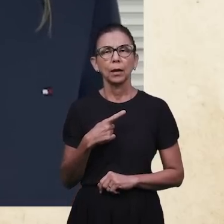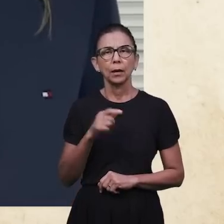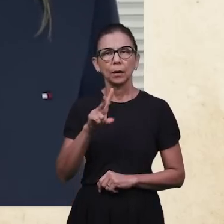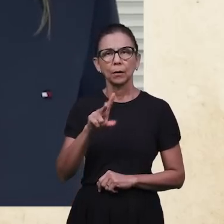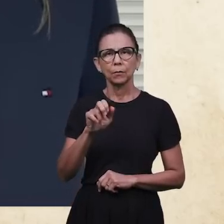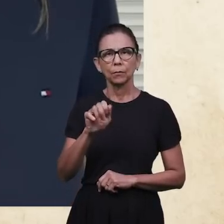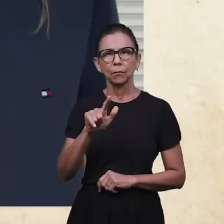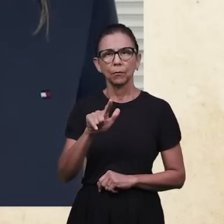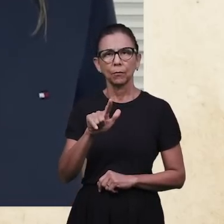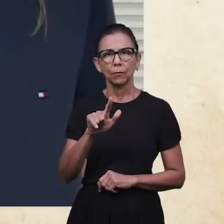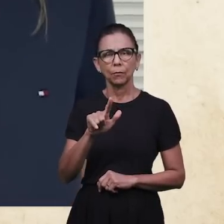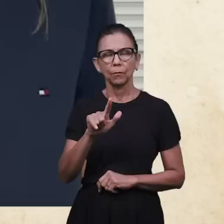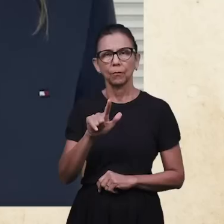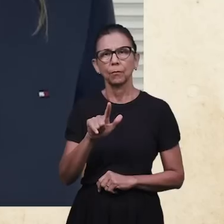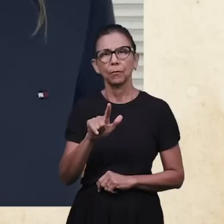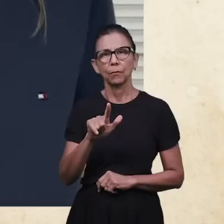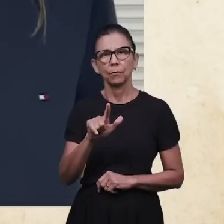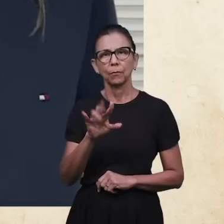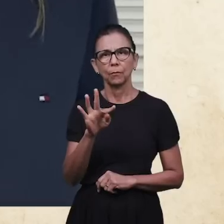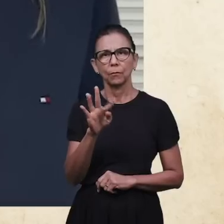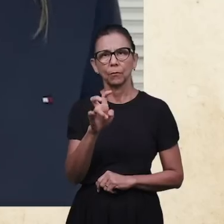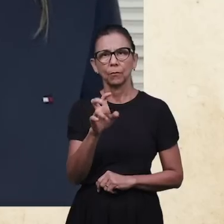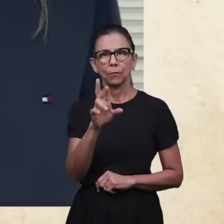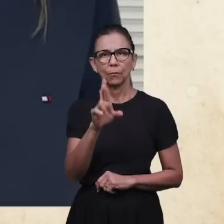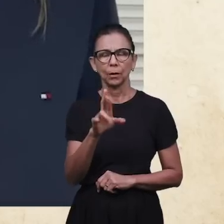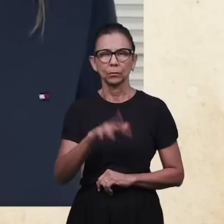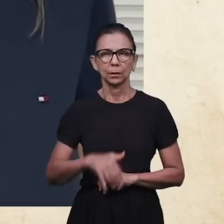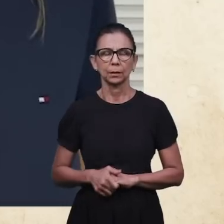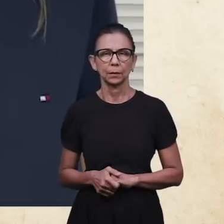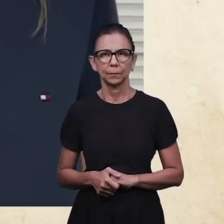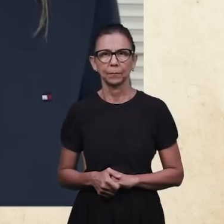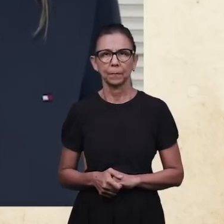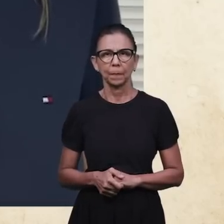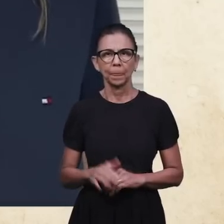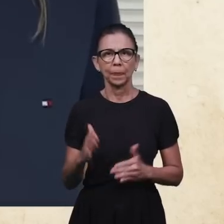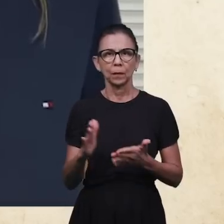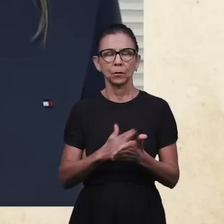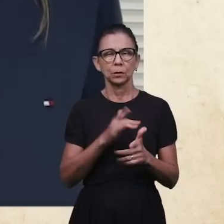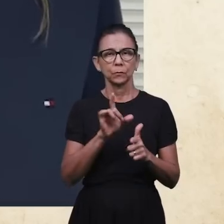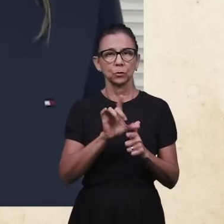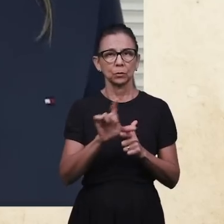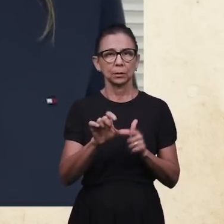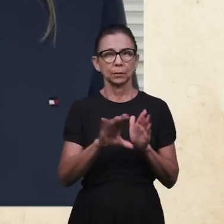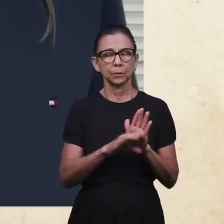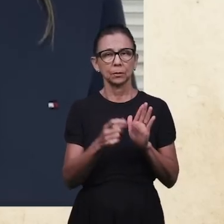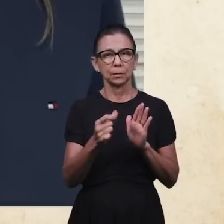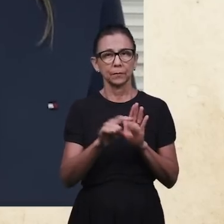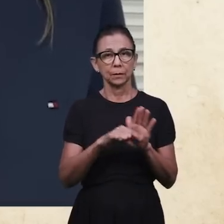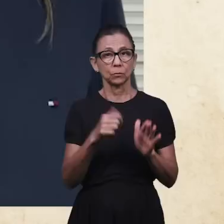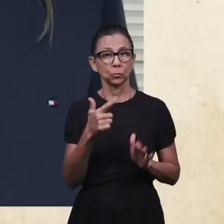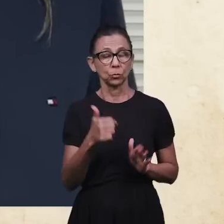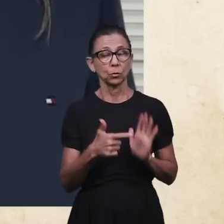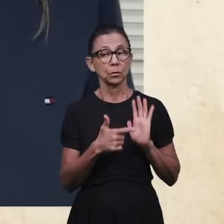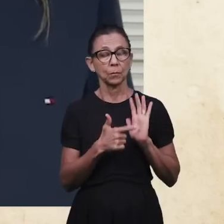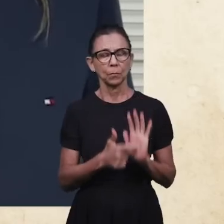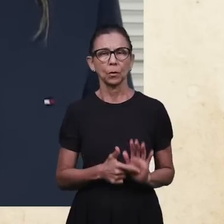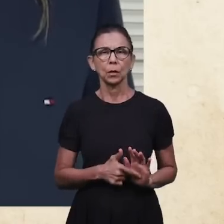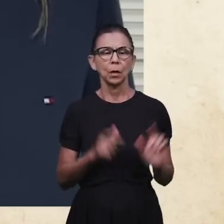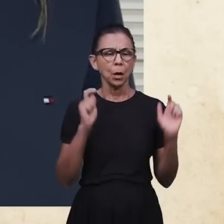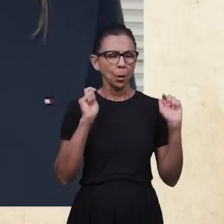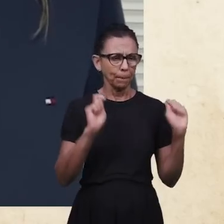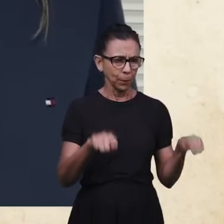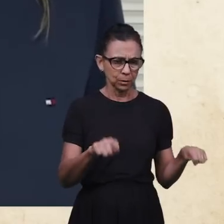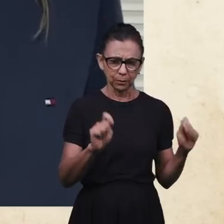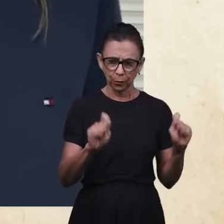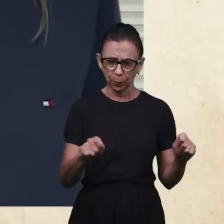Ao meditarmos sobre 1 Coríntios, capítulo 6, versículo 12, aquele texto em que diz: "Todas as coisas me são lícitas, mas